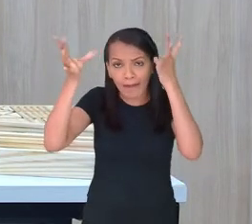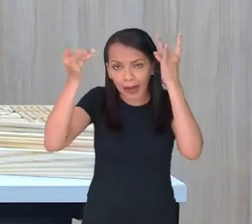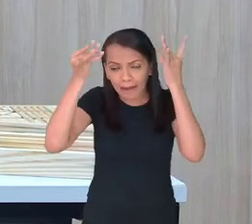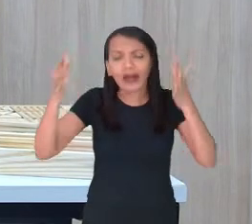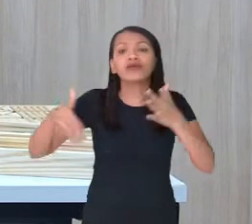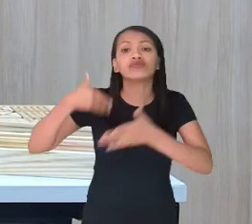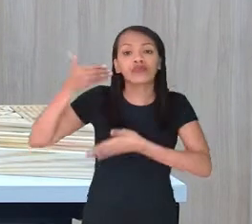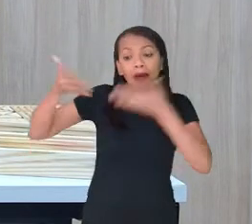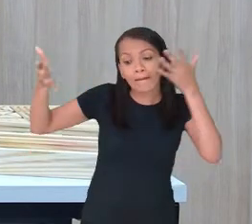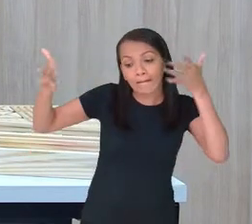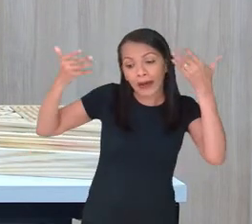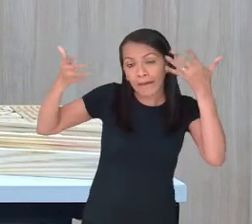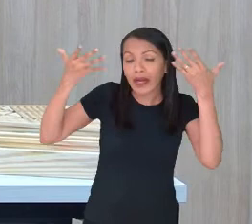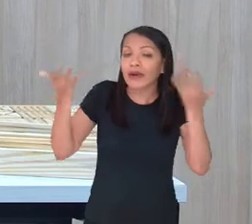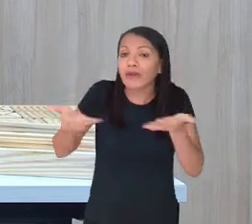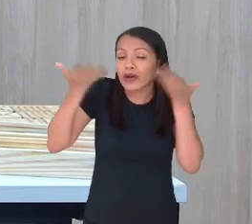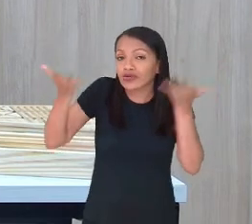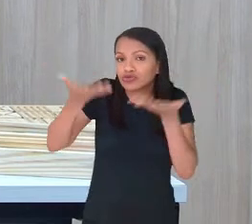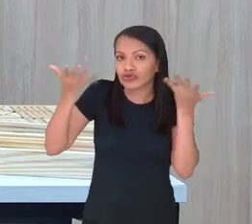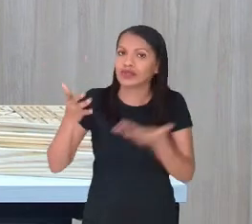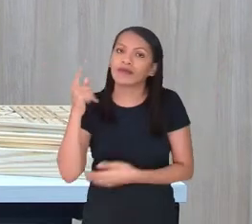estímulos que estão sendo recebidos.